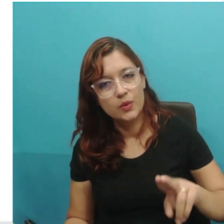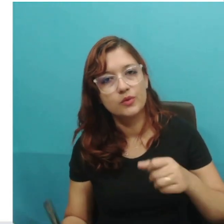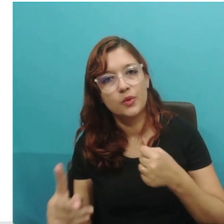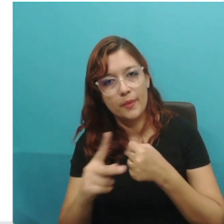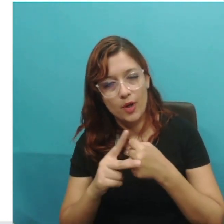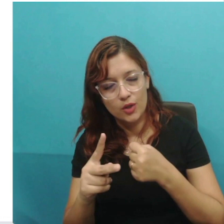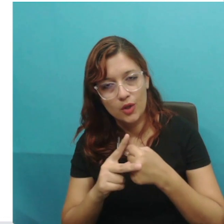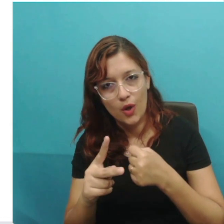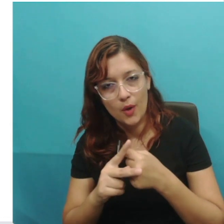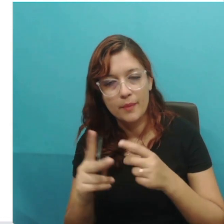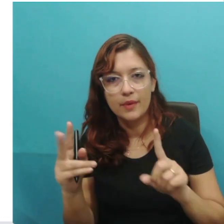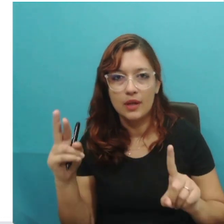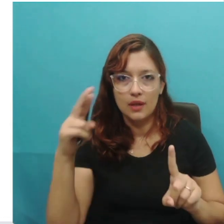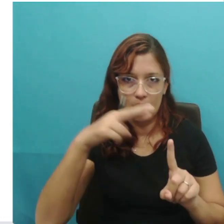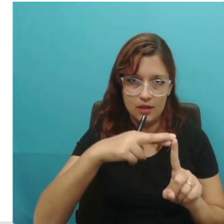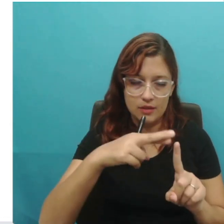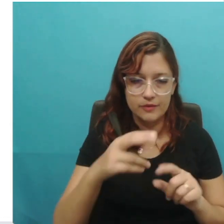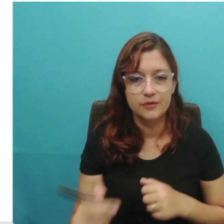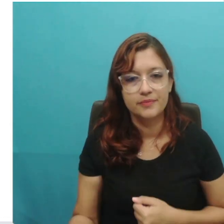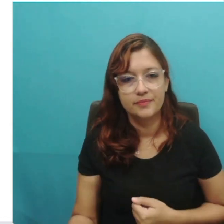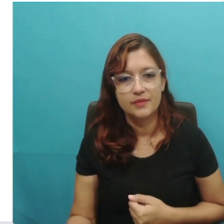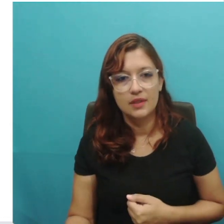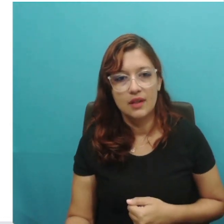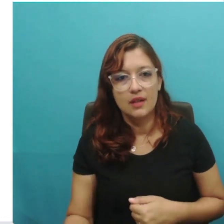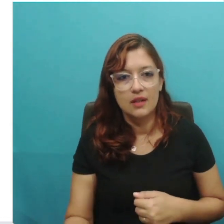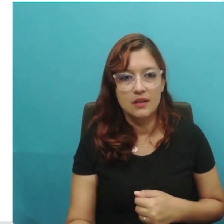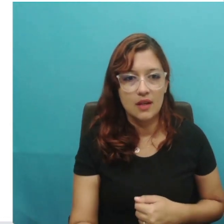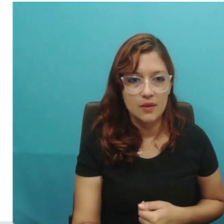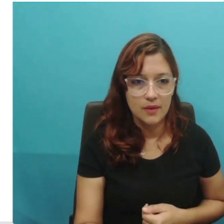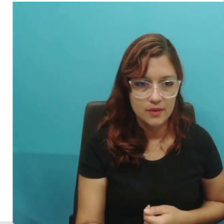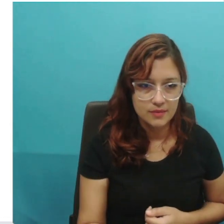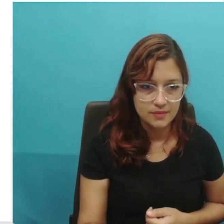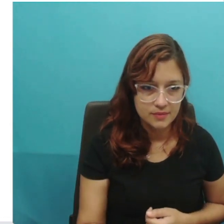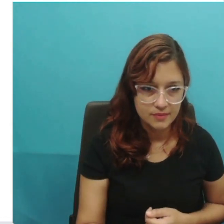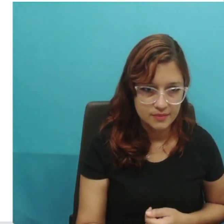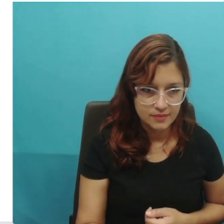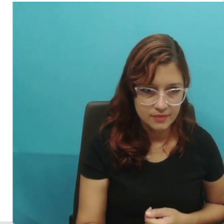Usando o pronome relativo.